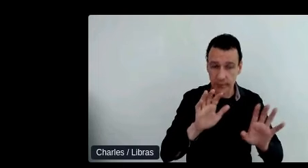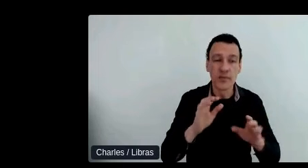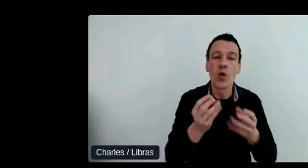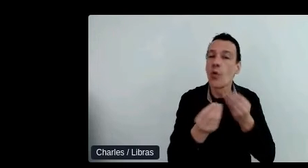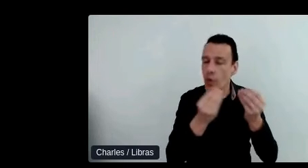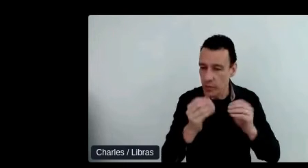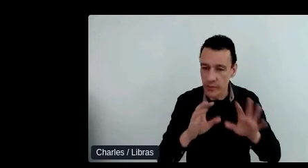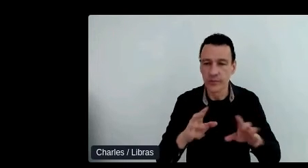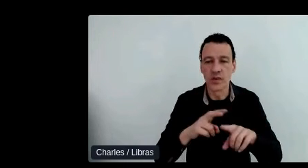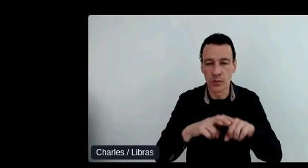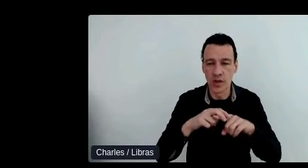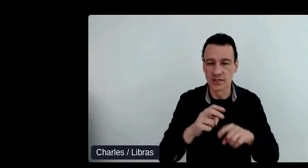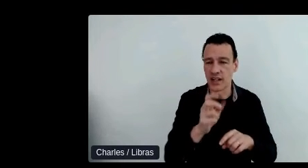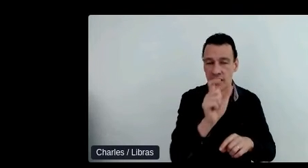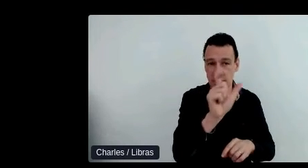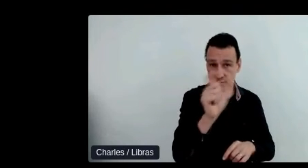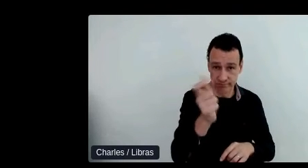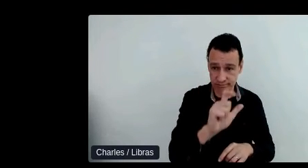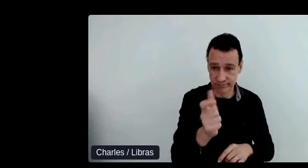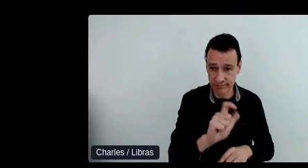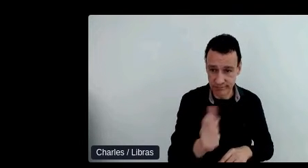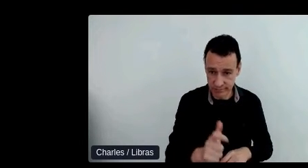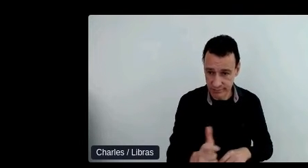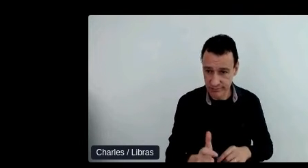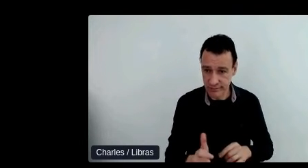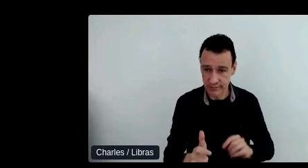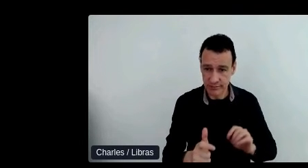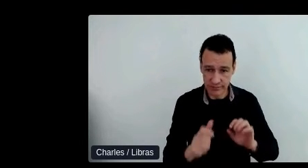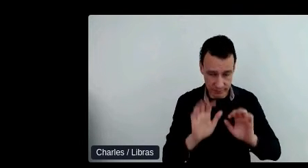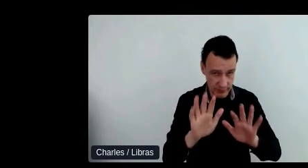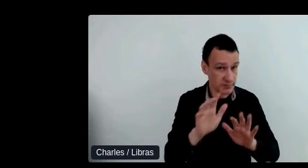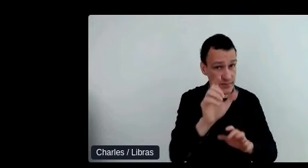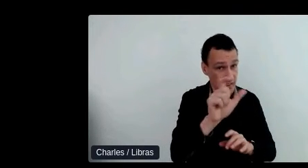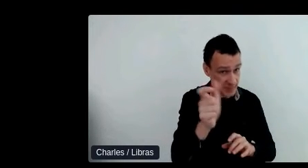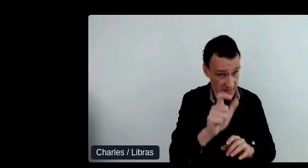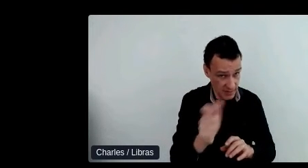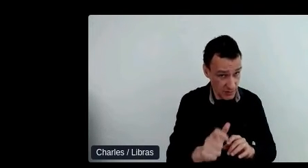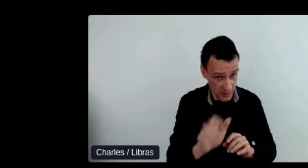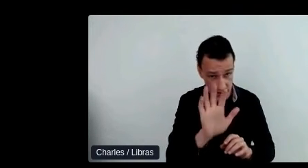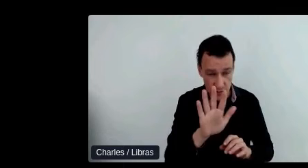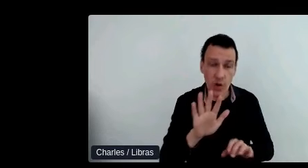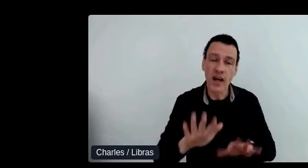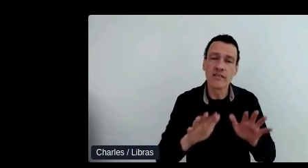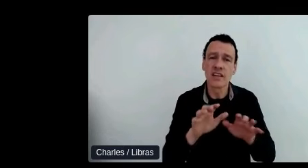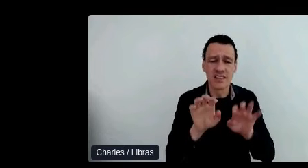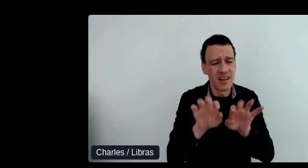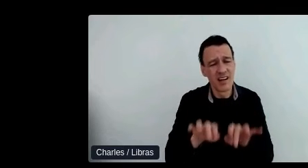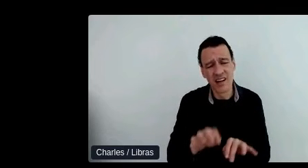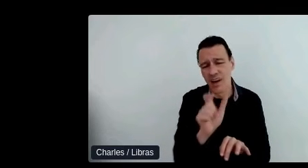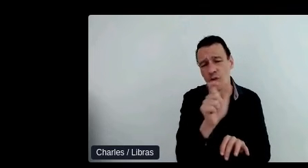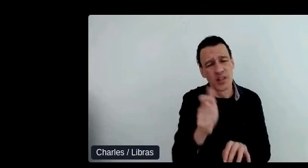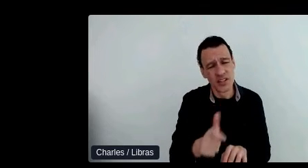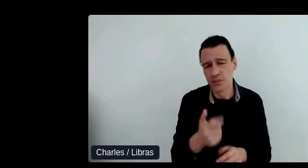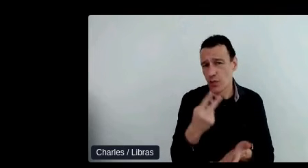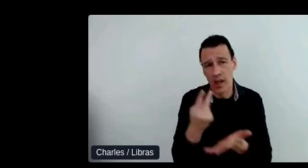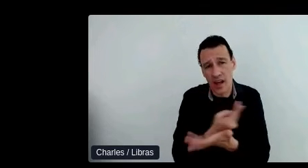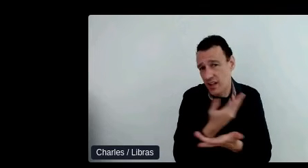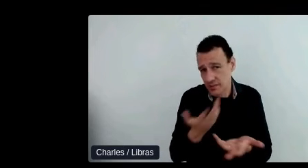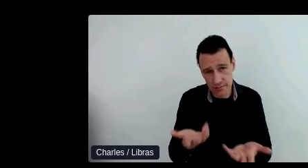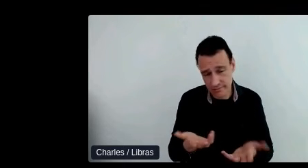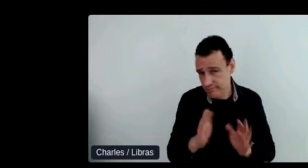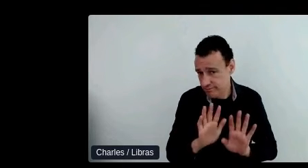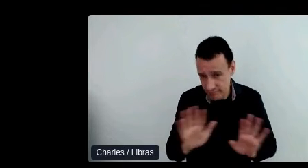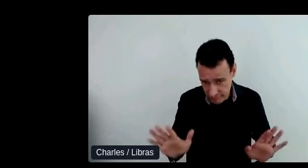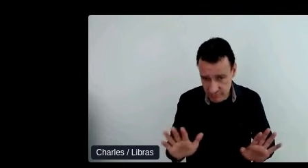que executa os cálculos que alimentam o aprendizado de máquina, ou seja, tá com erro ali, fizeram errado sem querer, aconteceu,